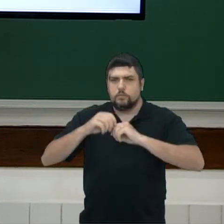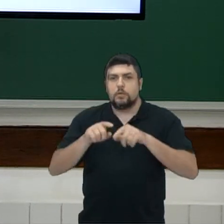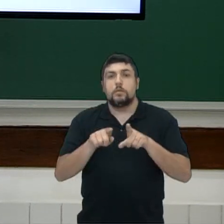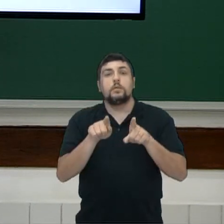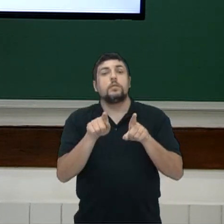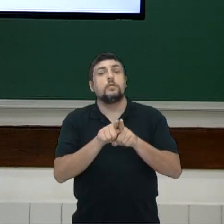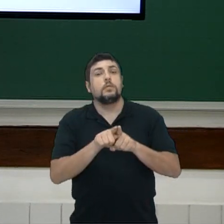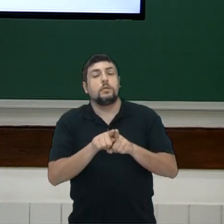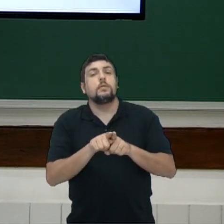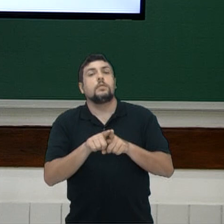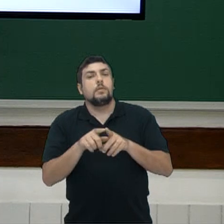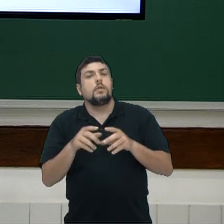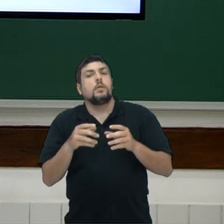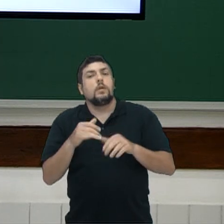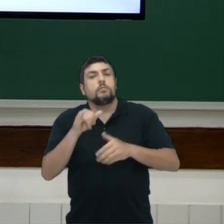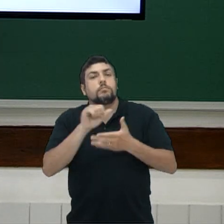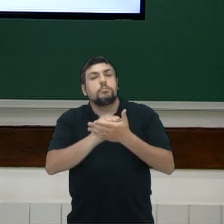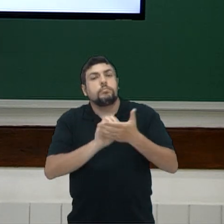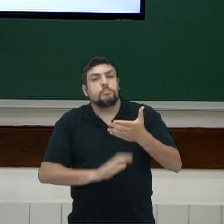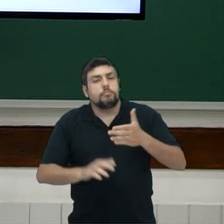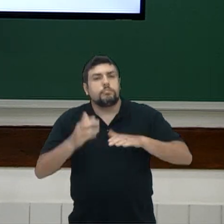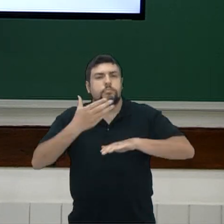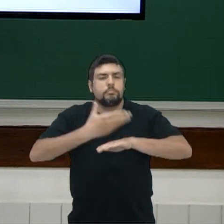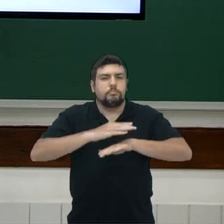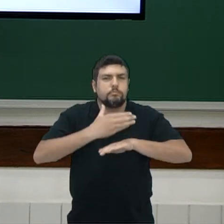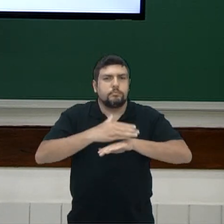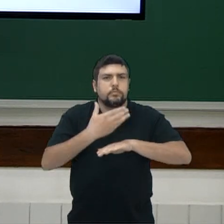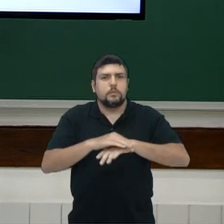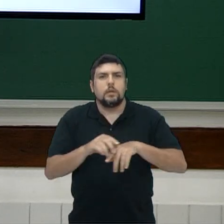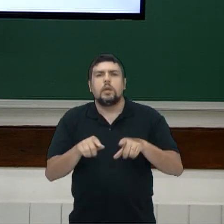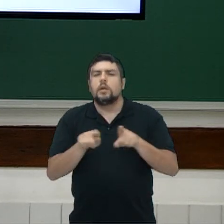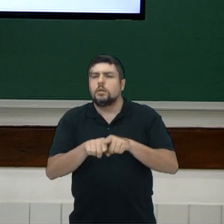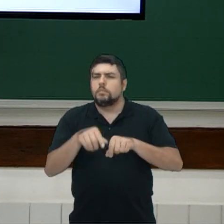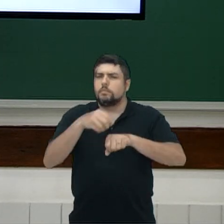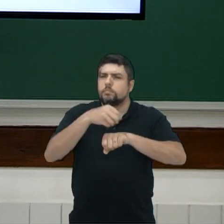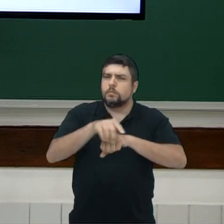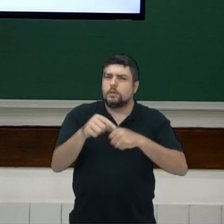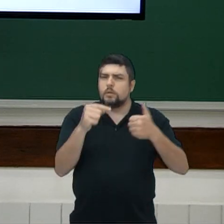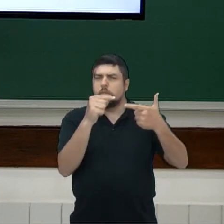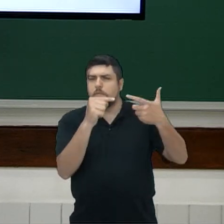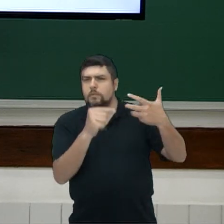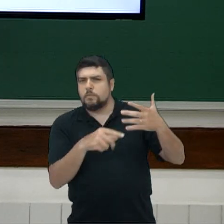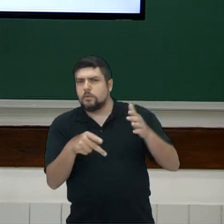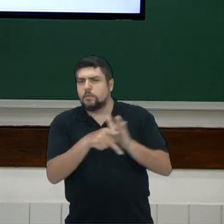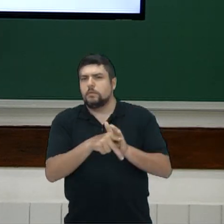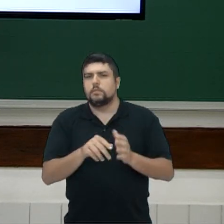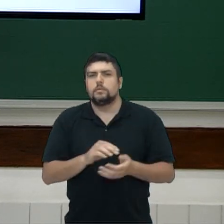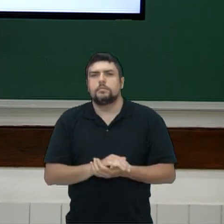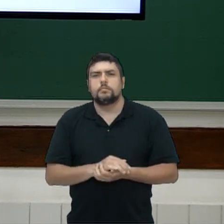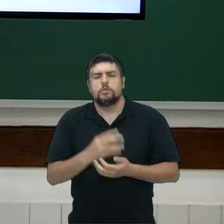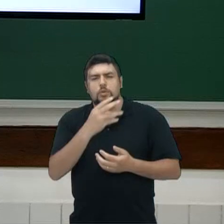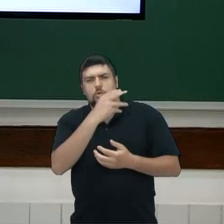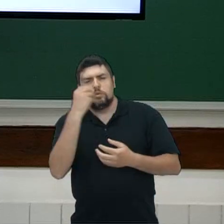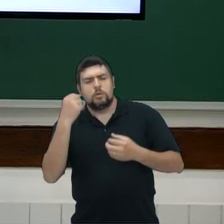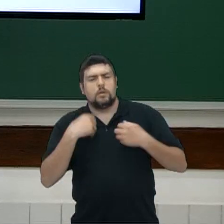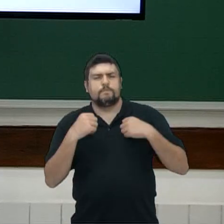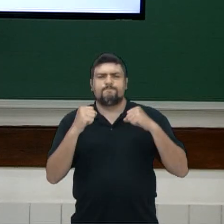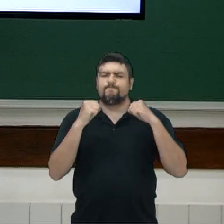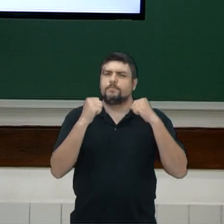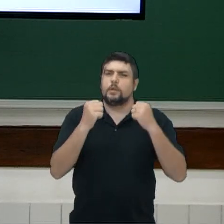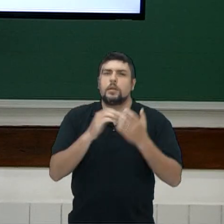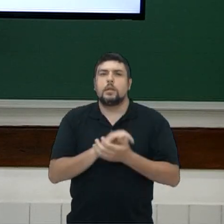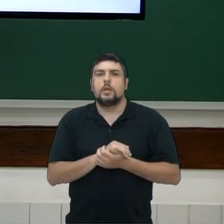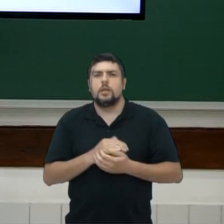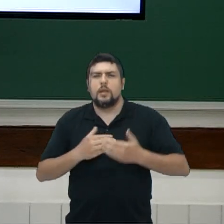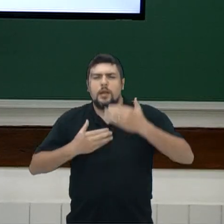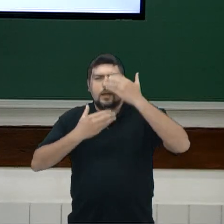de exercícios para praticar e falamos também um pouquinho das propriedades. Gostaram? Eu adorei. Quero agradecer demais